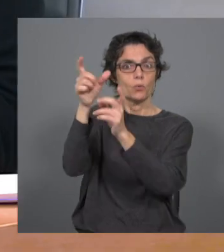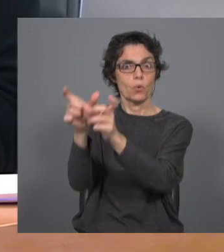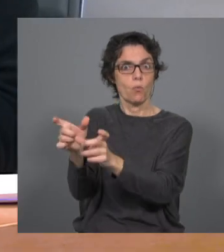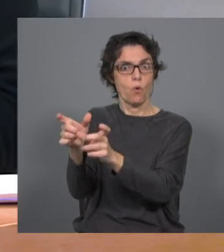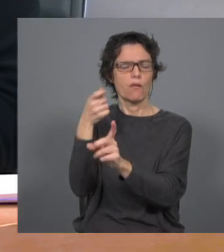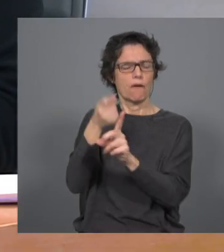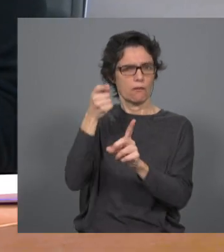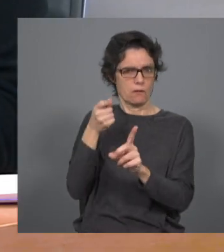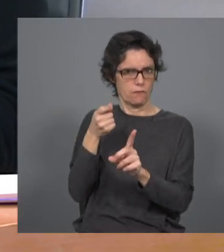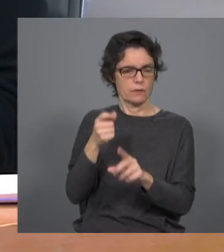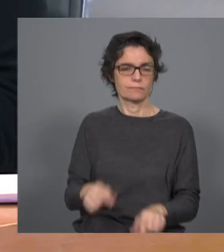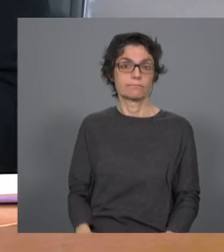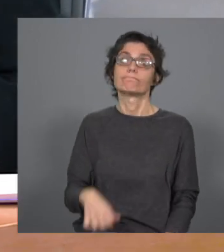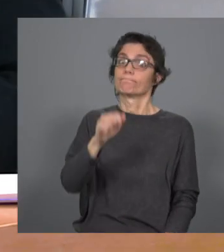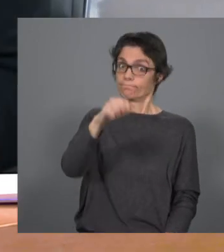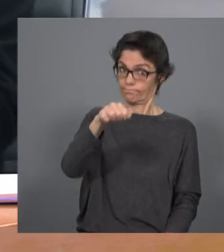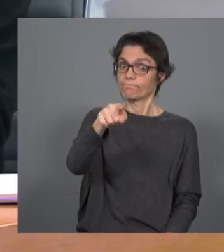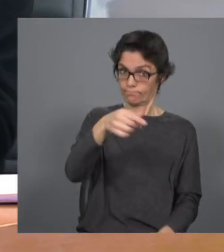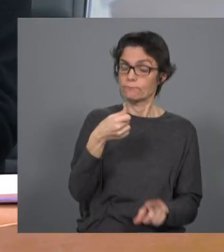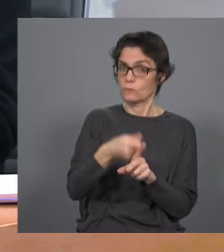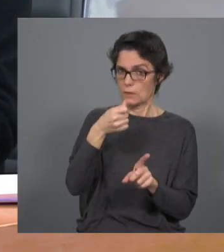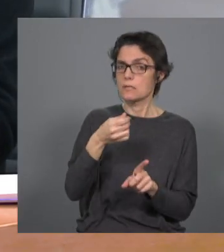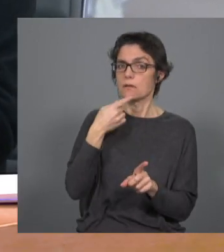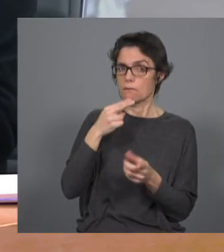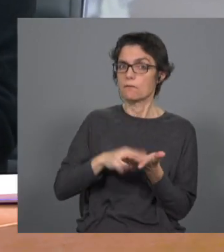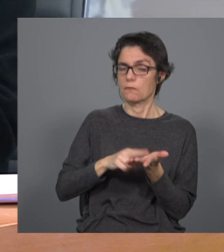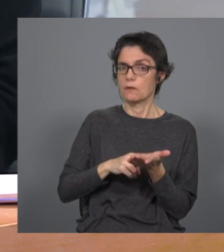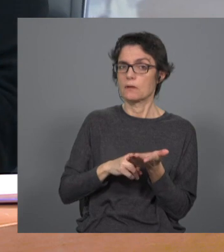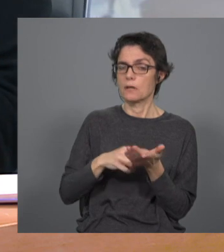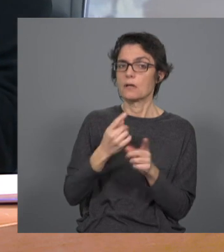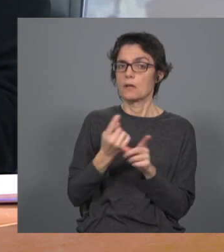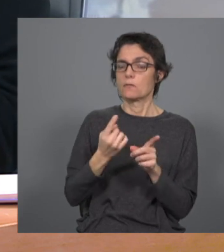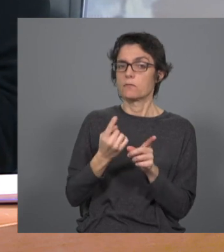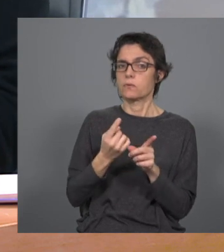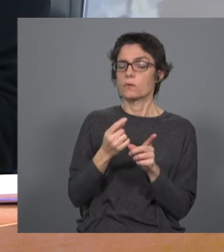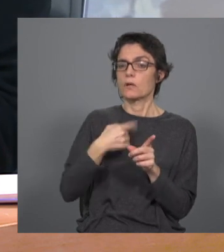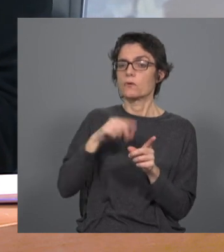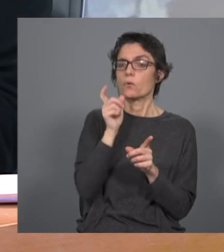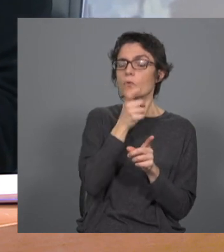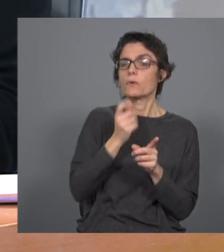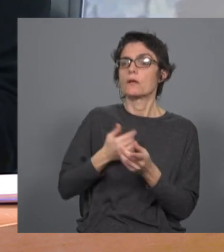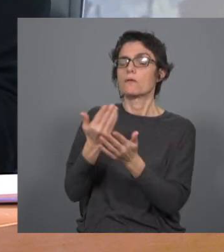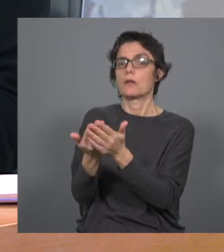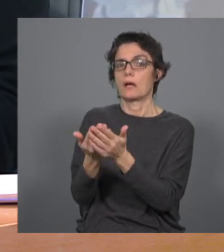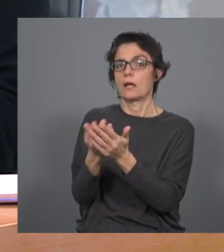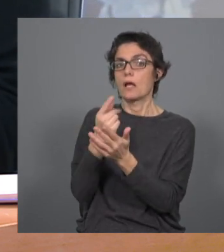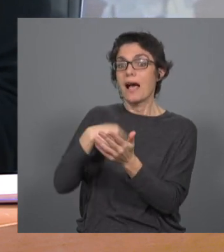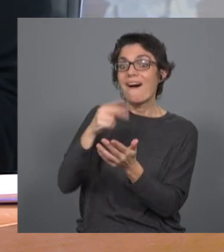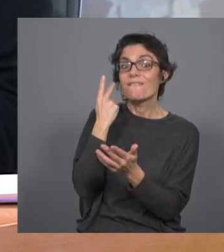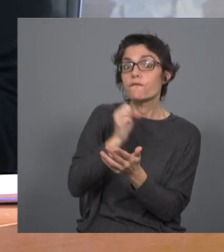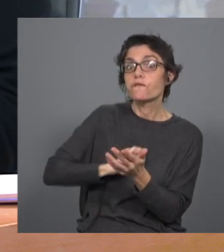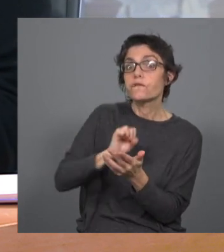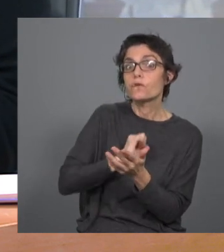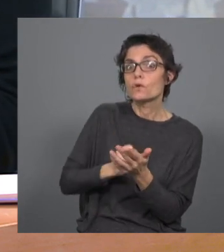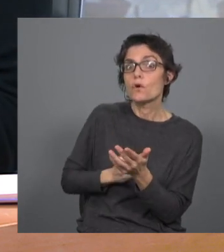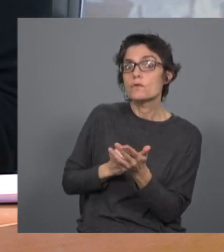da praxis do próprio Jesus, esse desafio a sairmos de nós e a comprometermos-nos no bem do outro e a darmos-nos a entregar, viver neste sentido